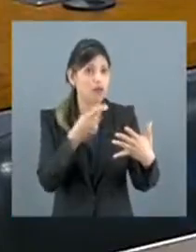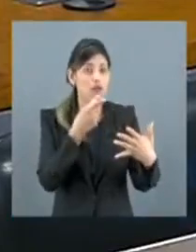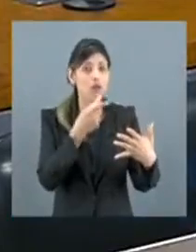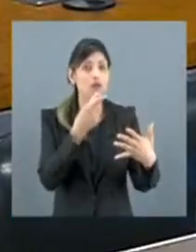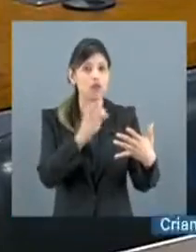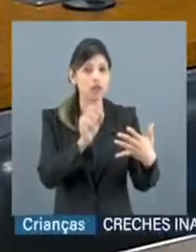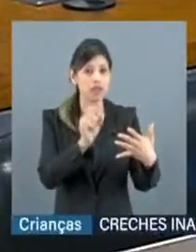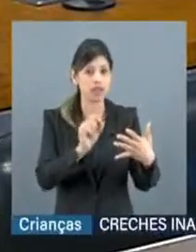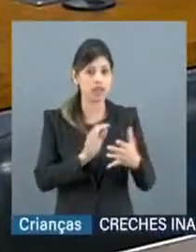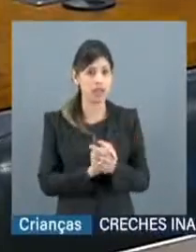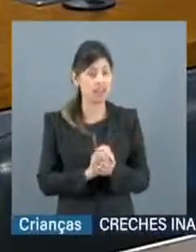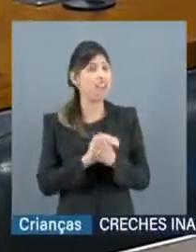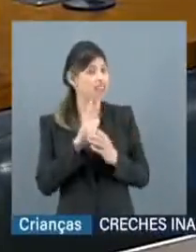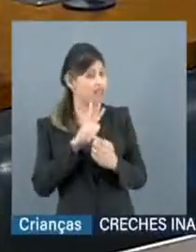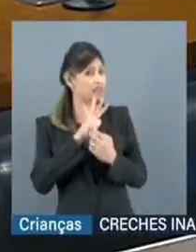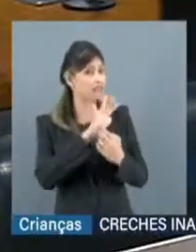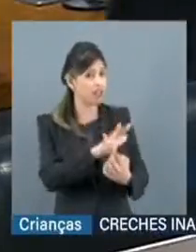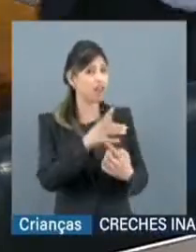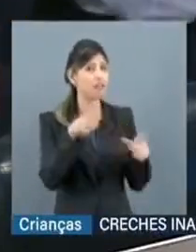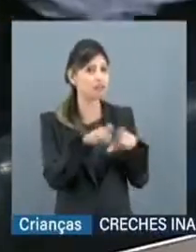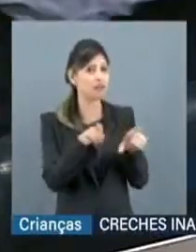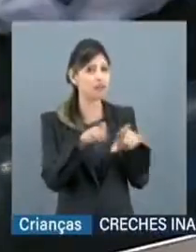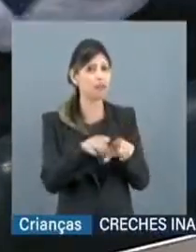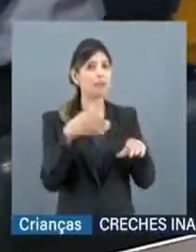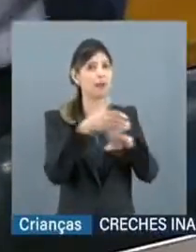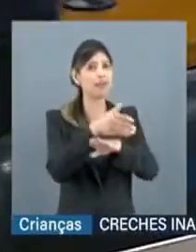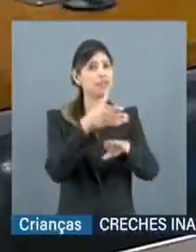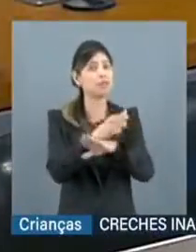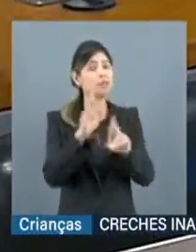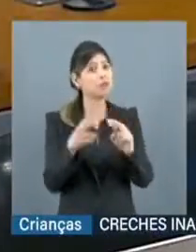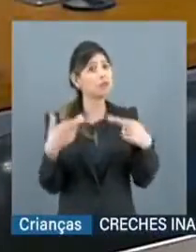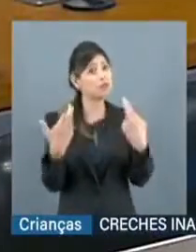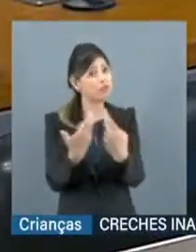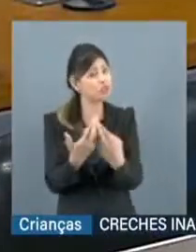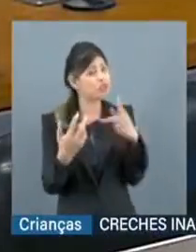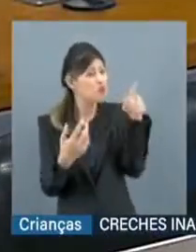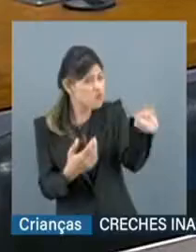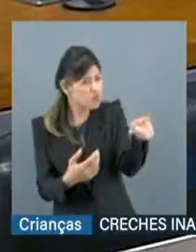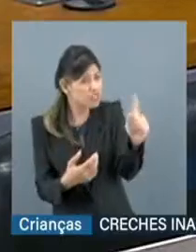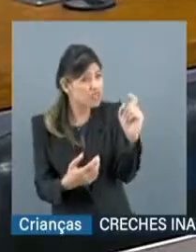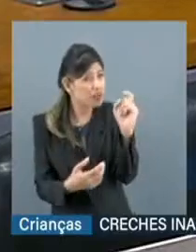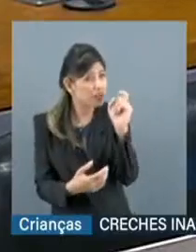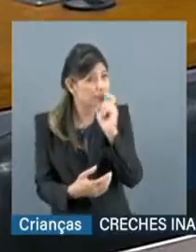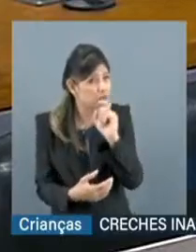dizer isso. Está lá também. O senhor mentiu?